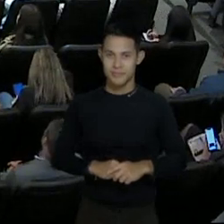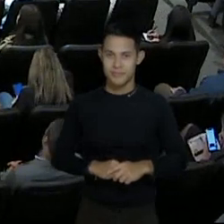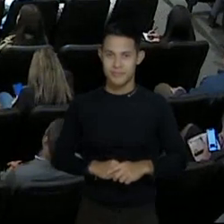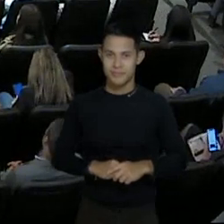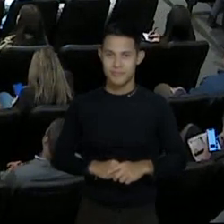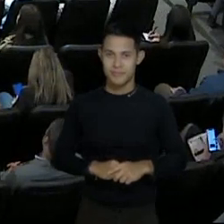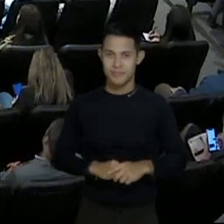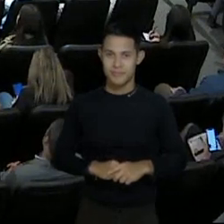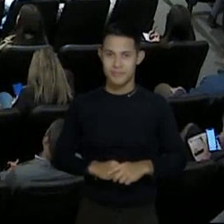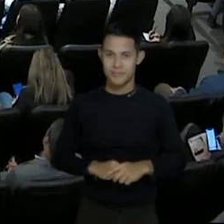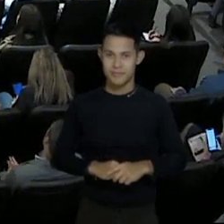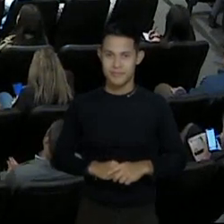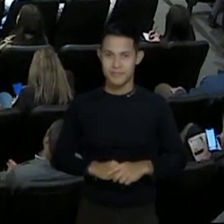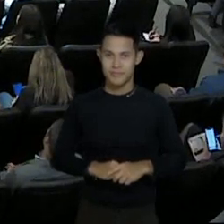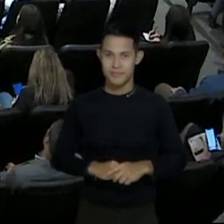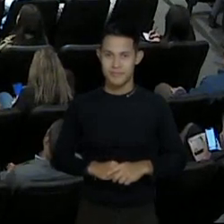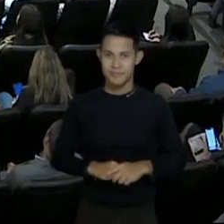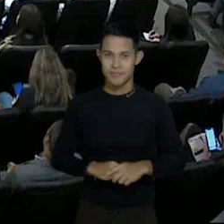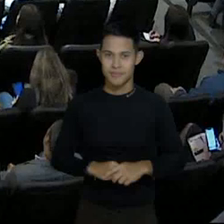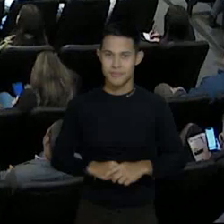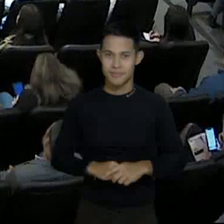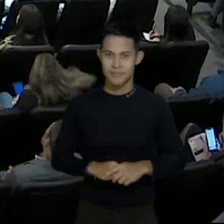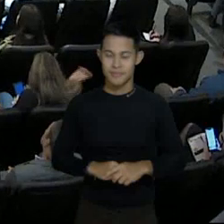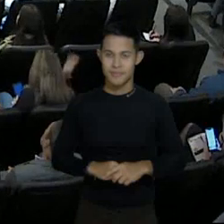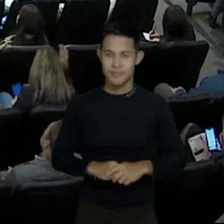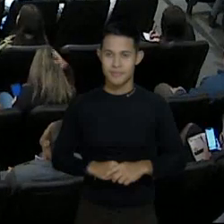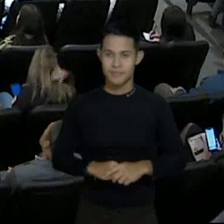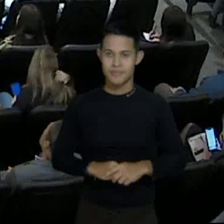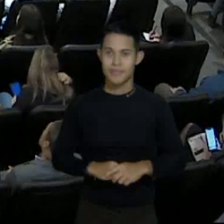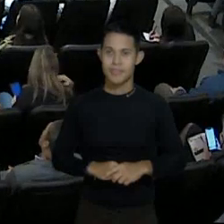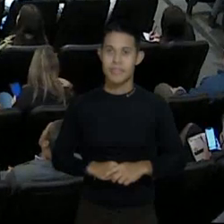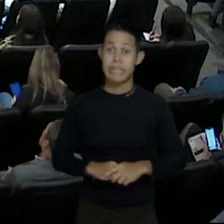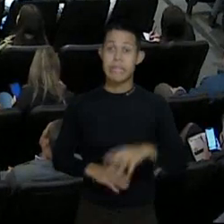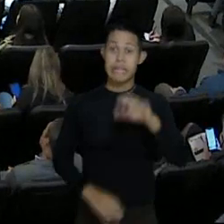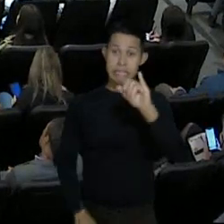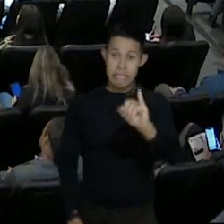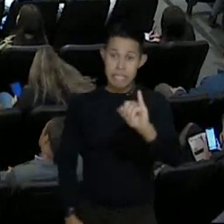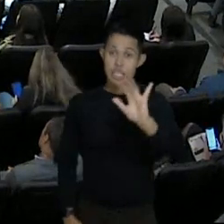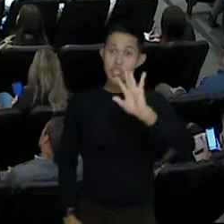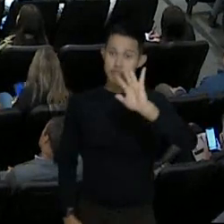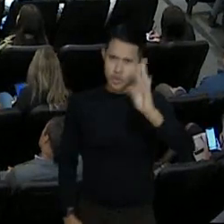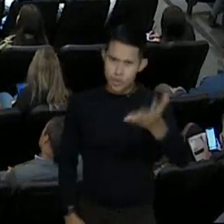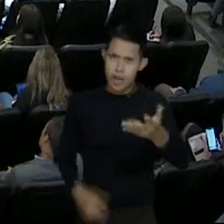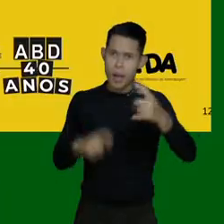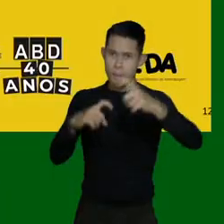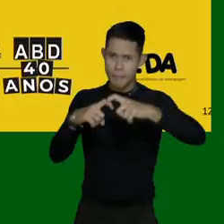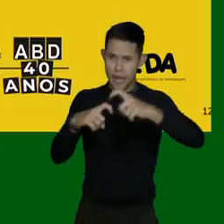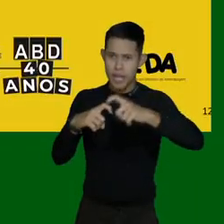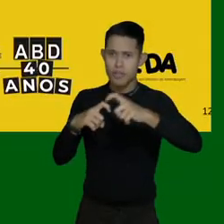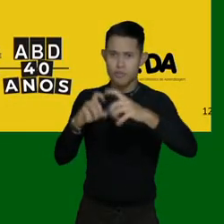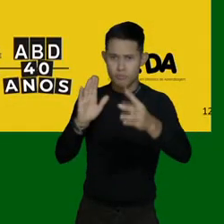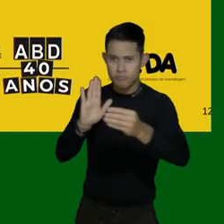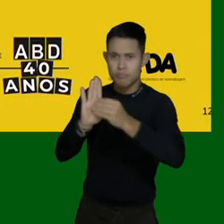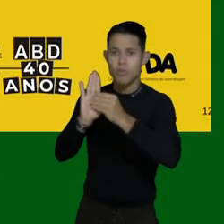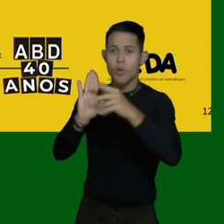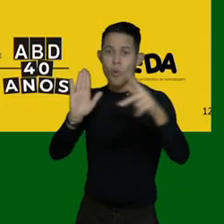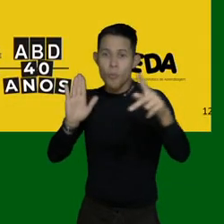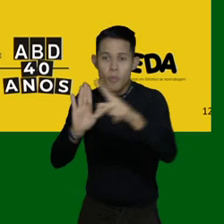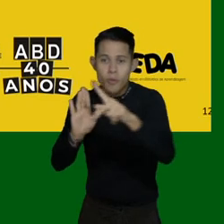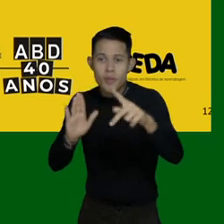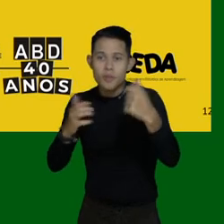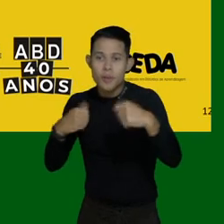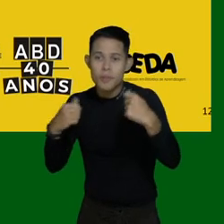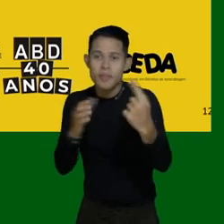foi né Eh se ele já tem o diagnóstico né então o professor tem que acolher